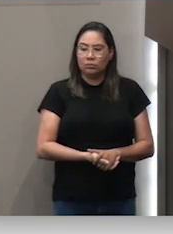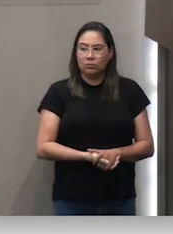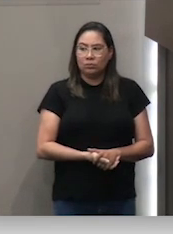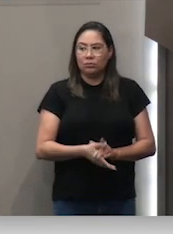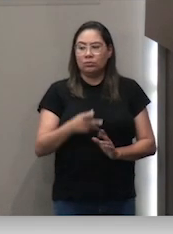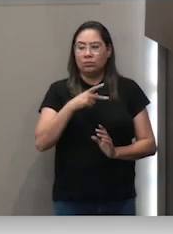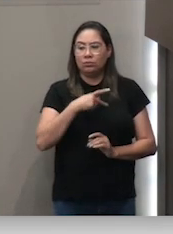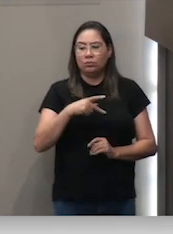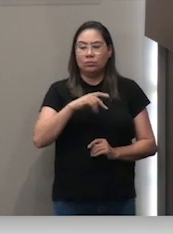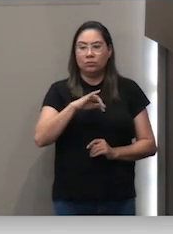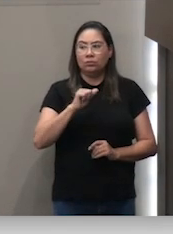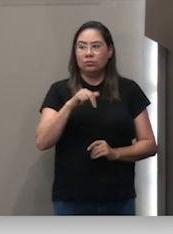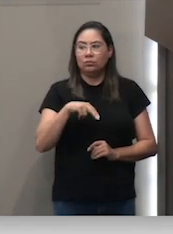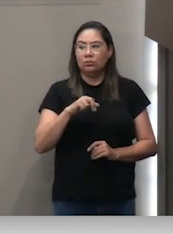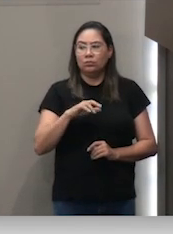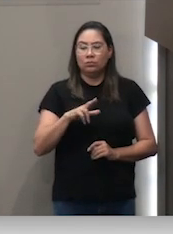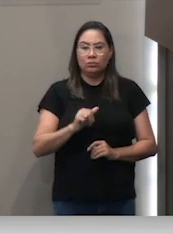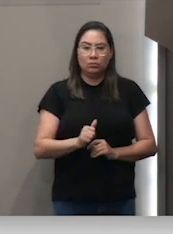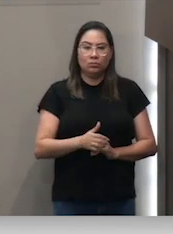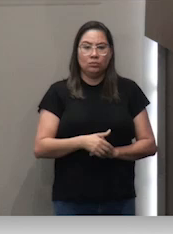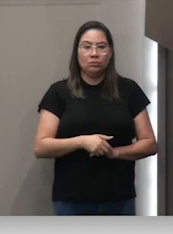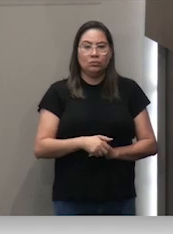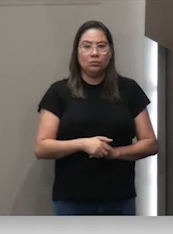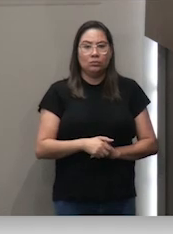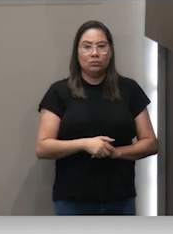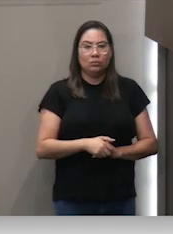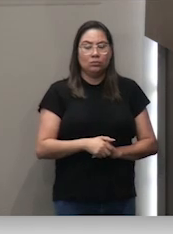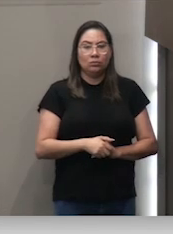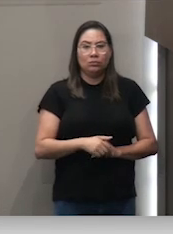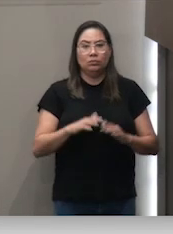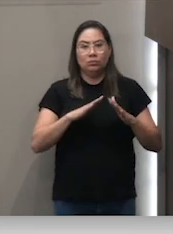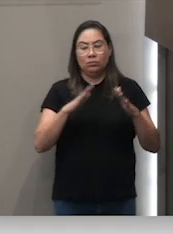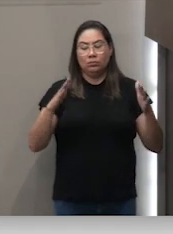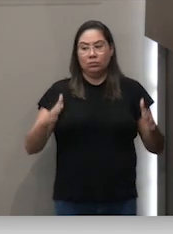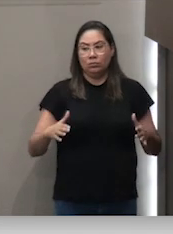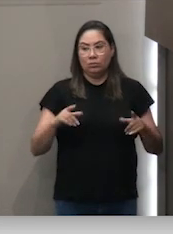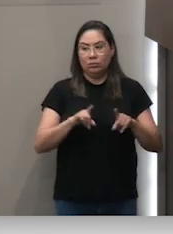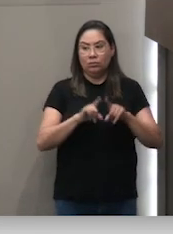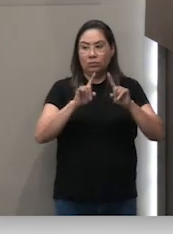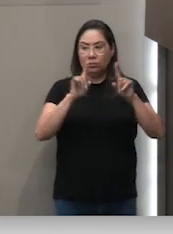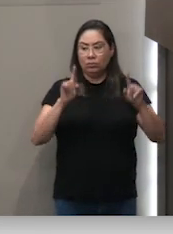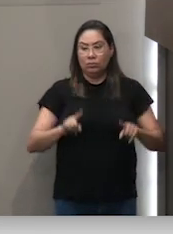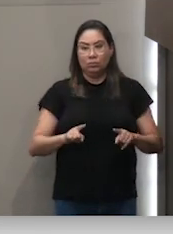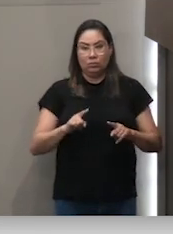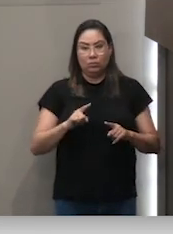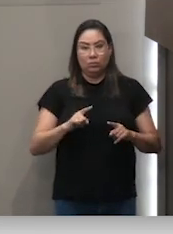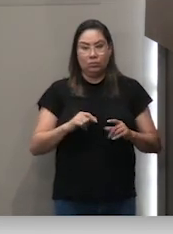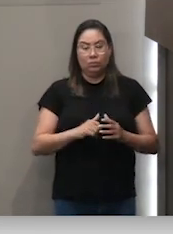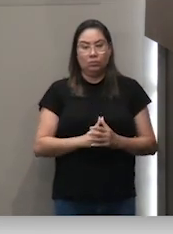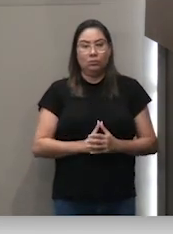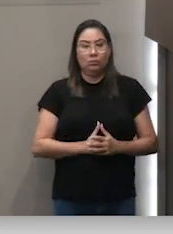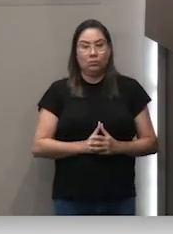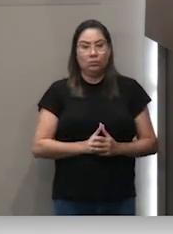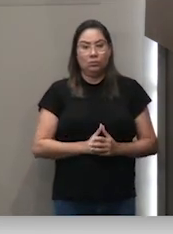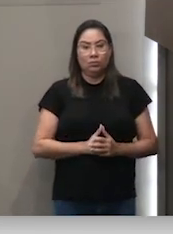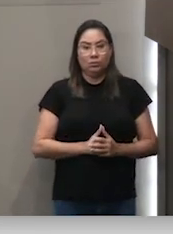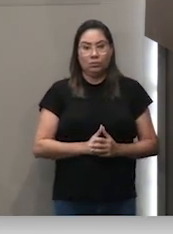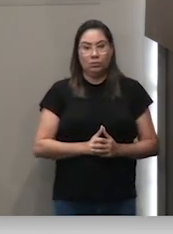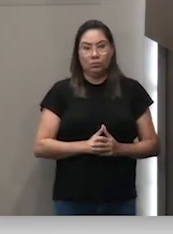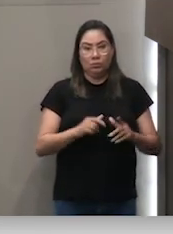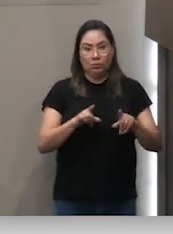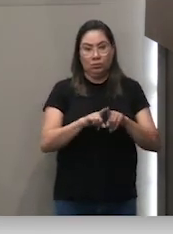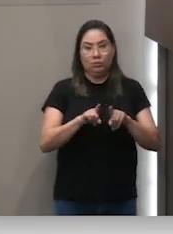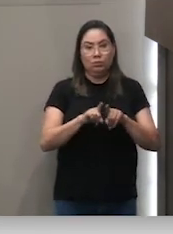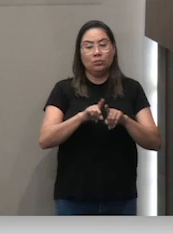Presidente Janaína, mesa diretora, Carlos Ediz, mesa diretora, os nossos funcionários da TV Câmara, os nossos